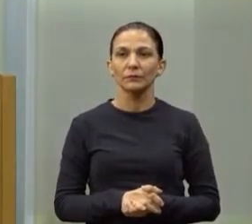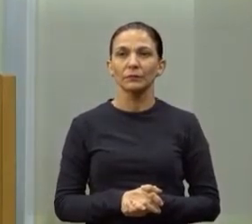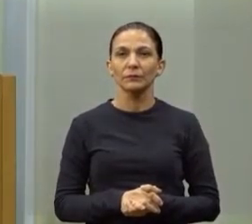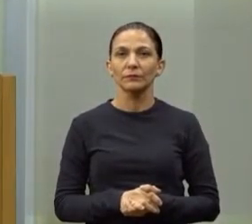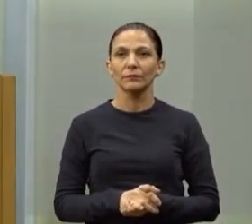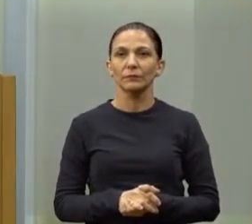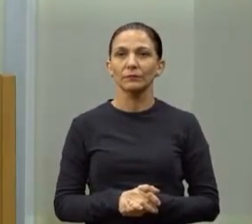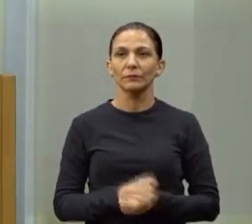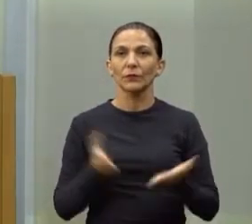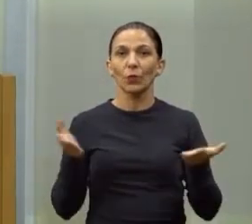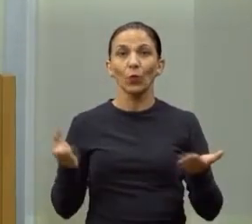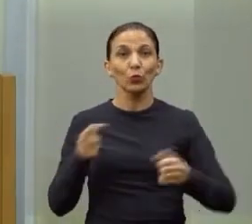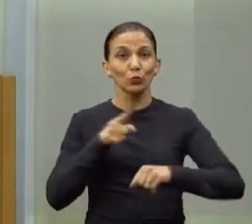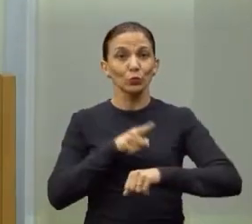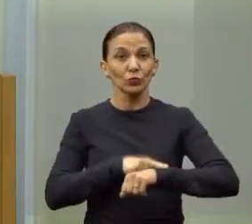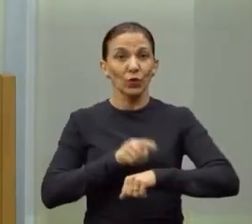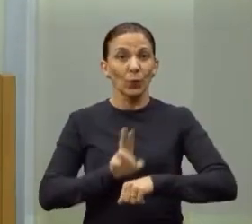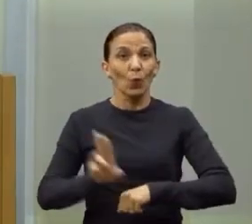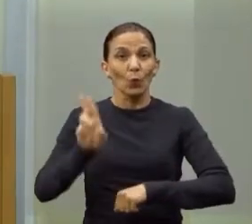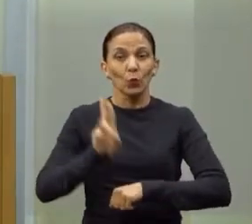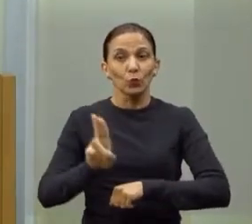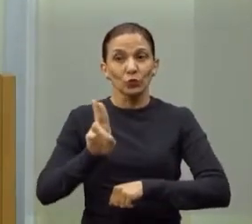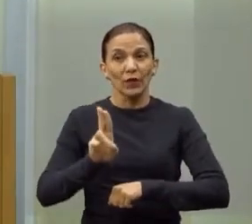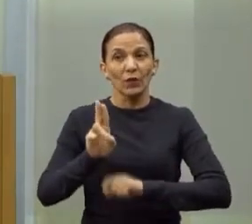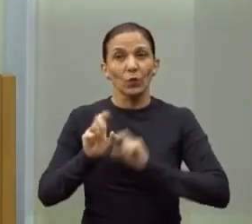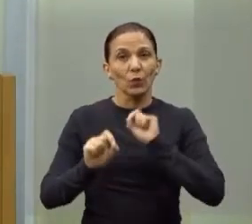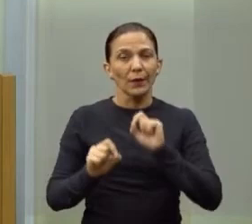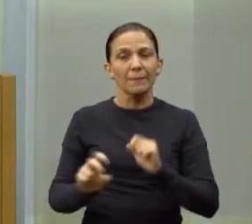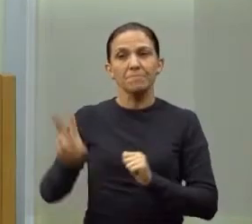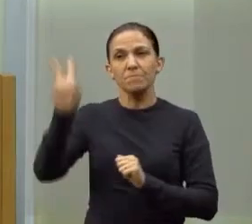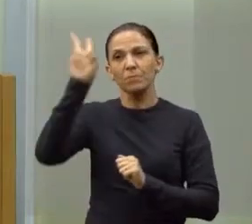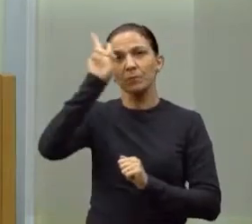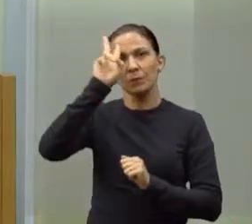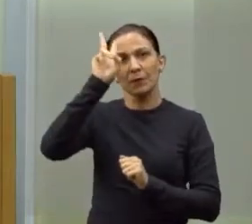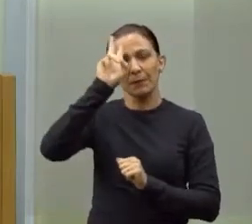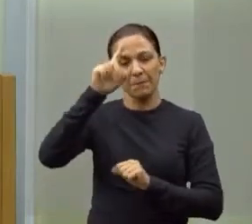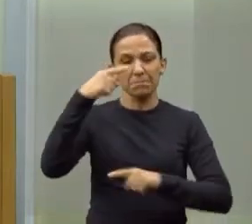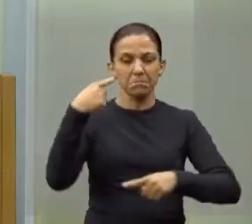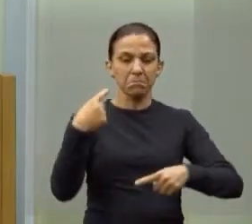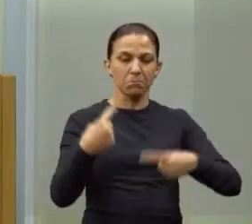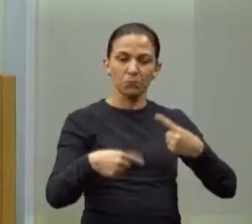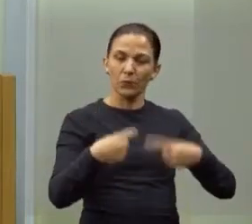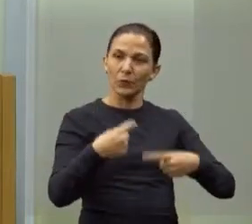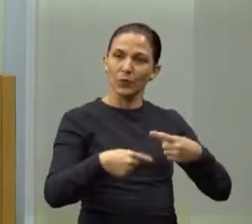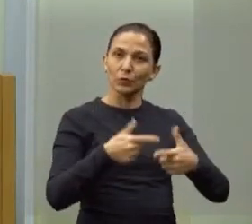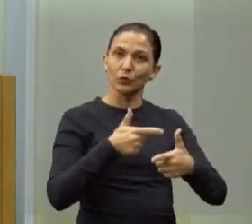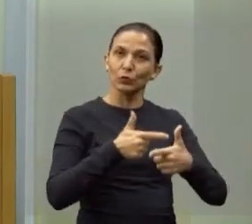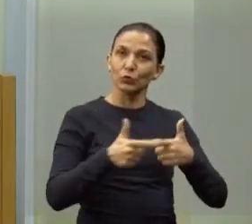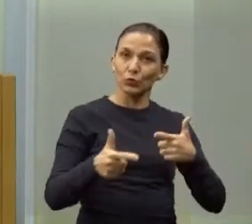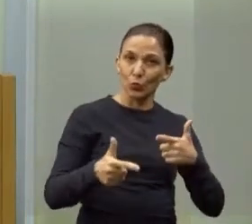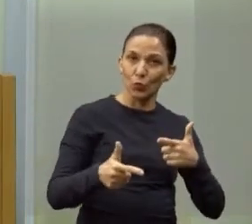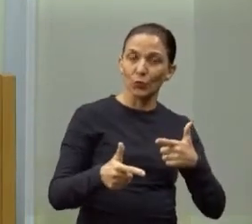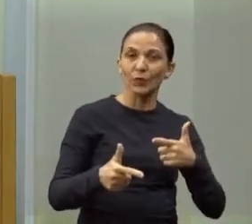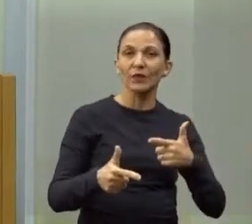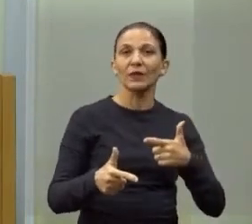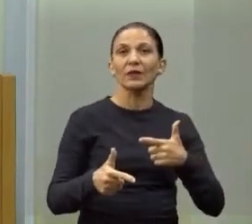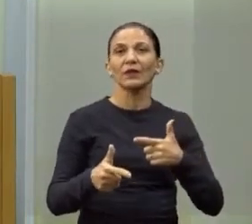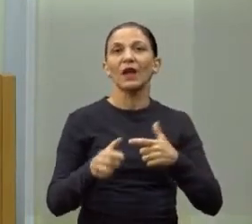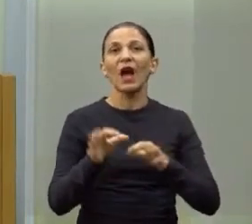nessa tribuna para resgatar um importante debate sobre a reforma